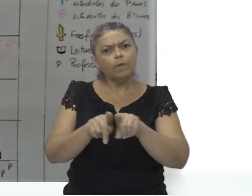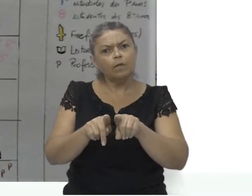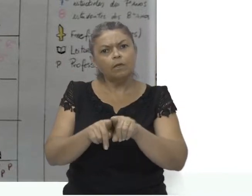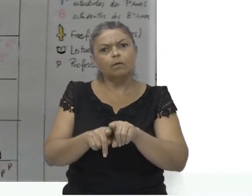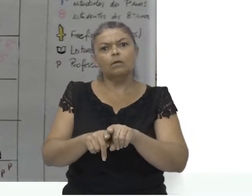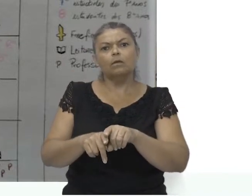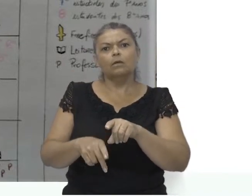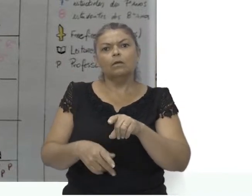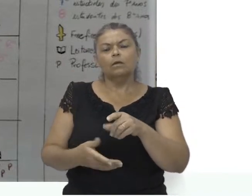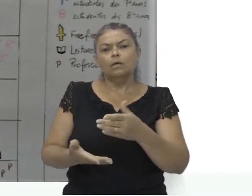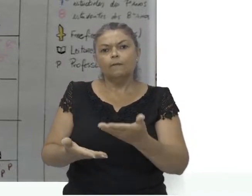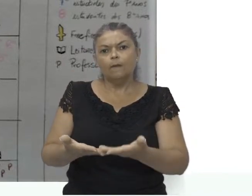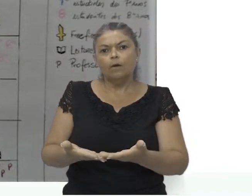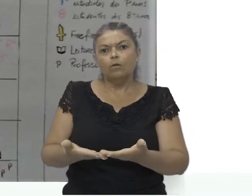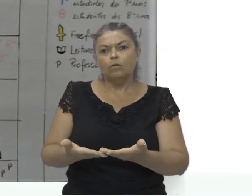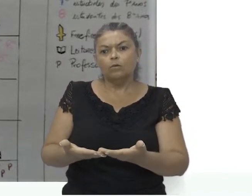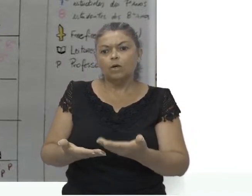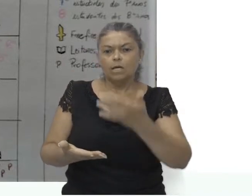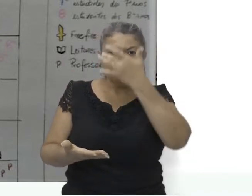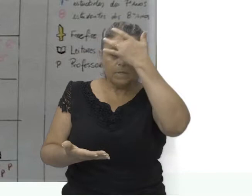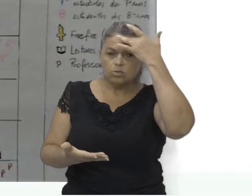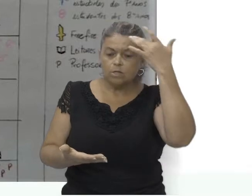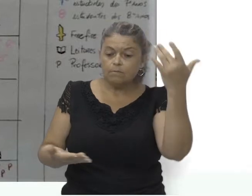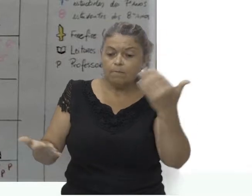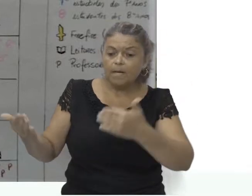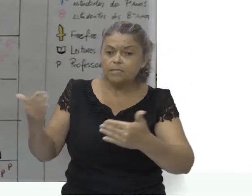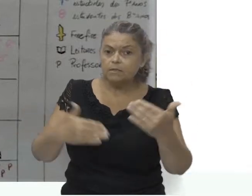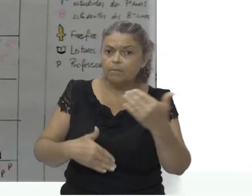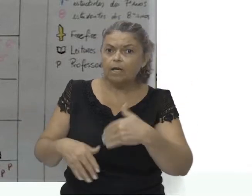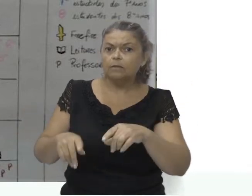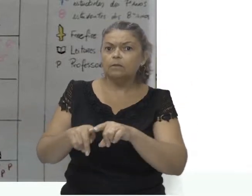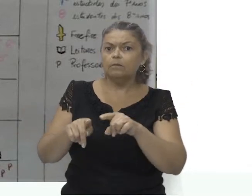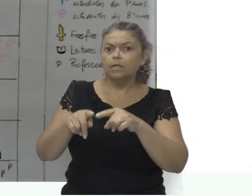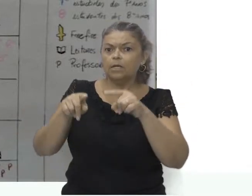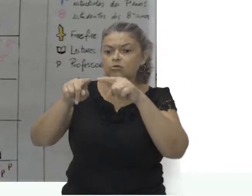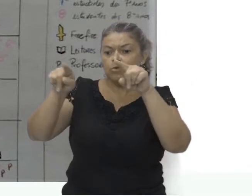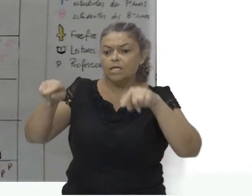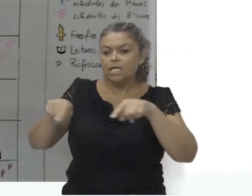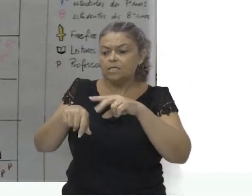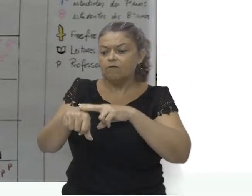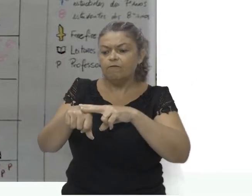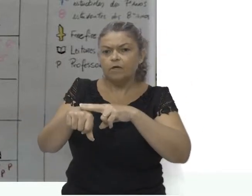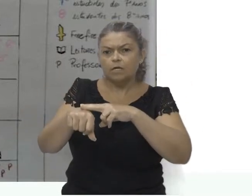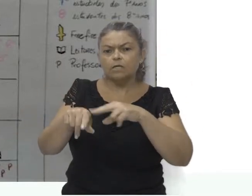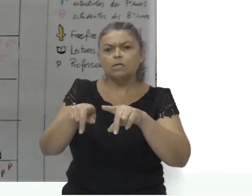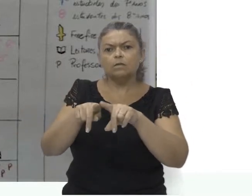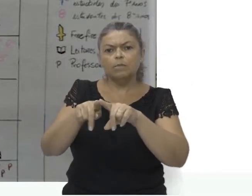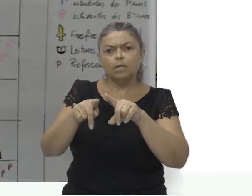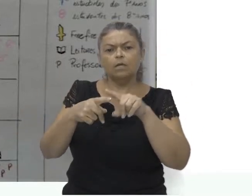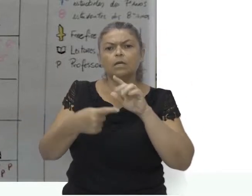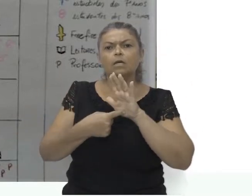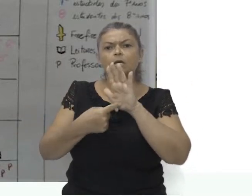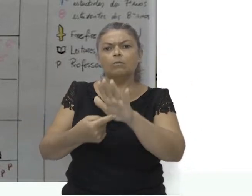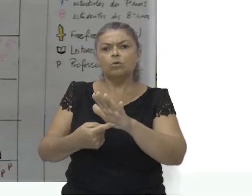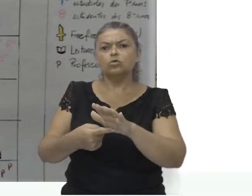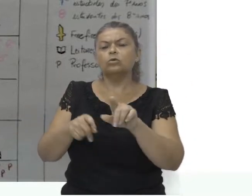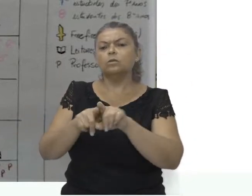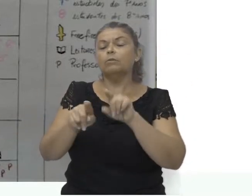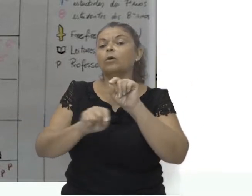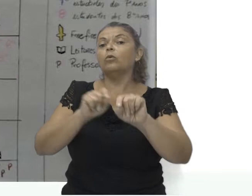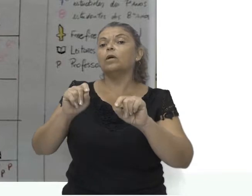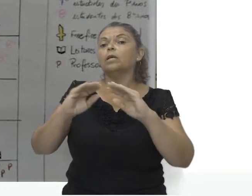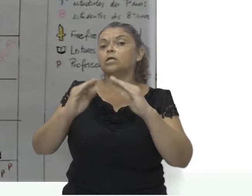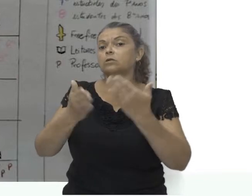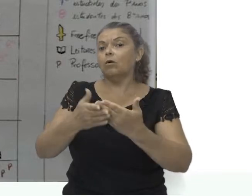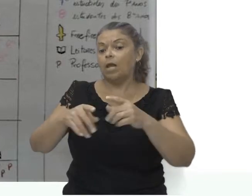aqueles leitores, né, esses quadradinhos verdes que estão ali, e também identificou a cozinha, a sala